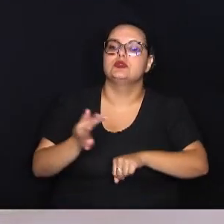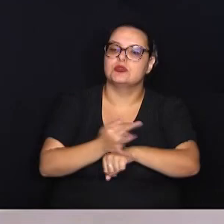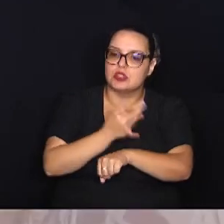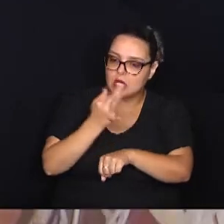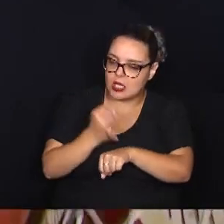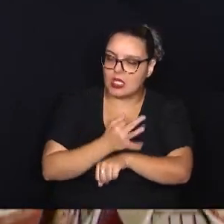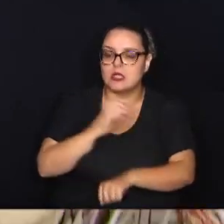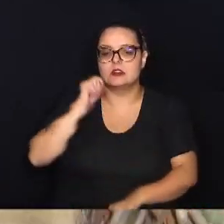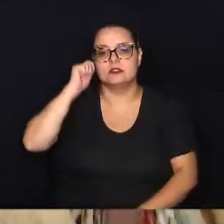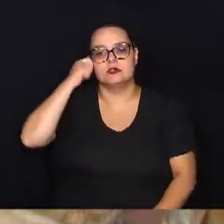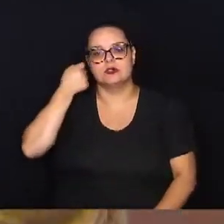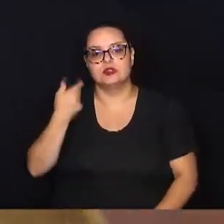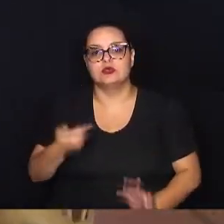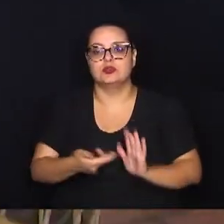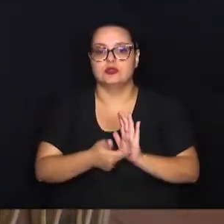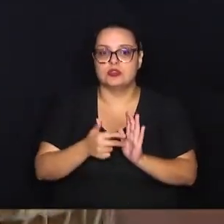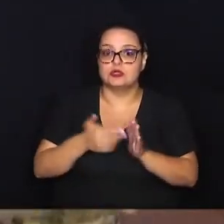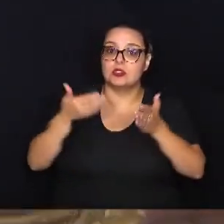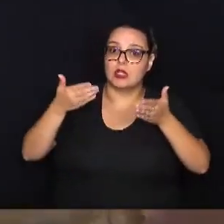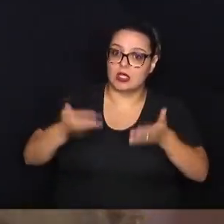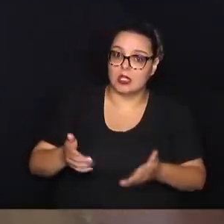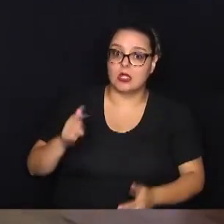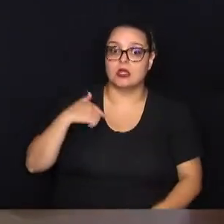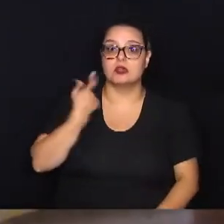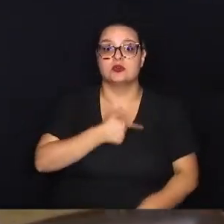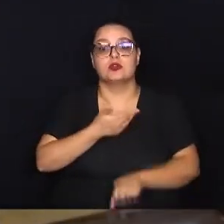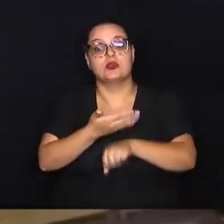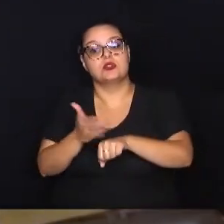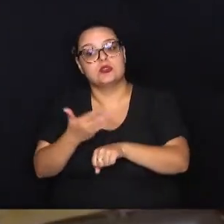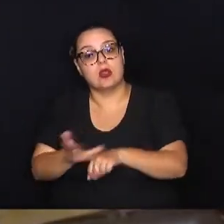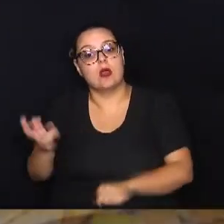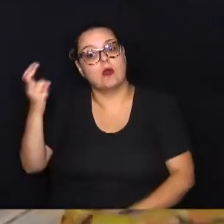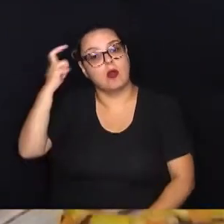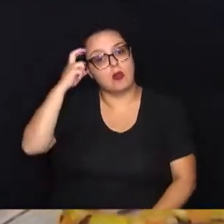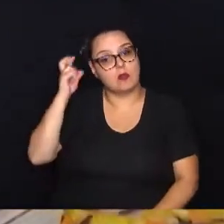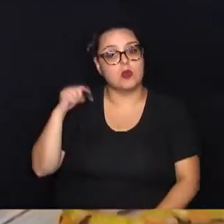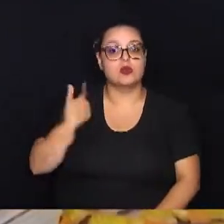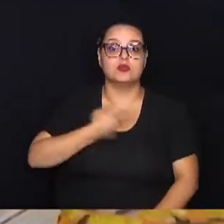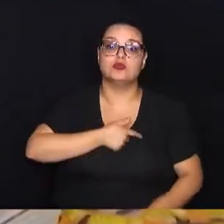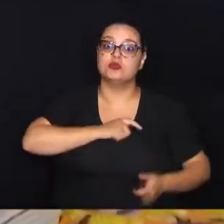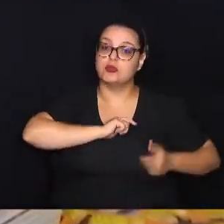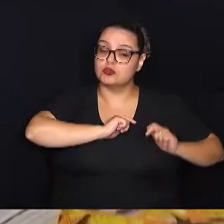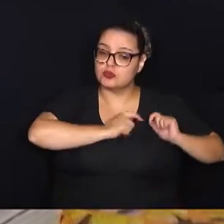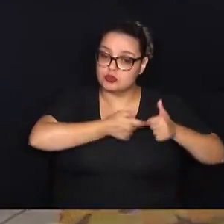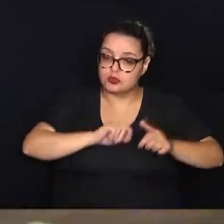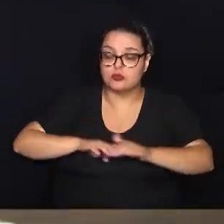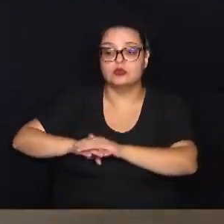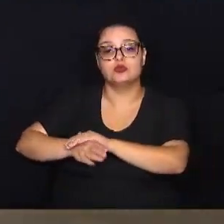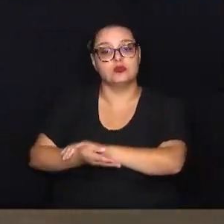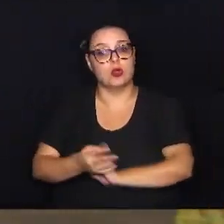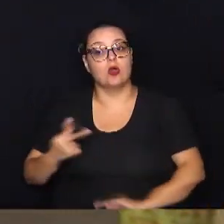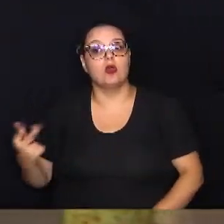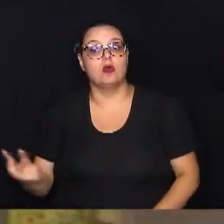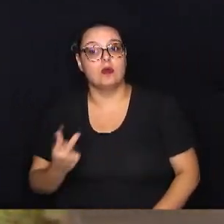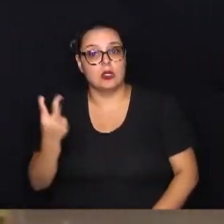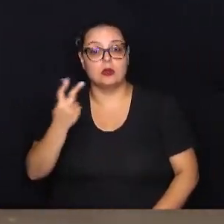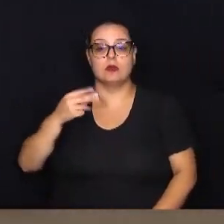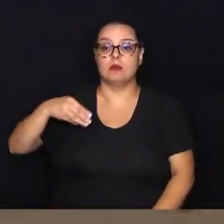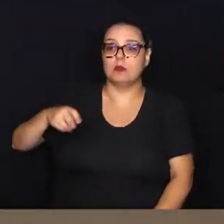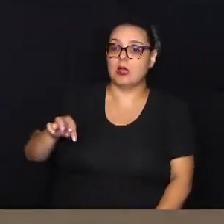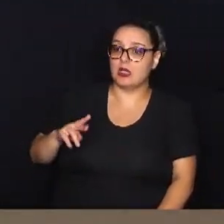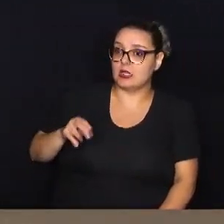no sentido de que aqui as nossas práticas culturais, os nossos costumes, os nossos valores em matriz africana